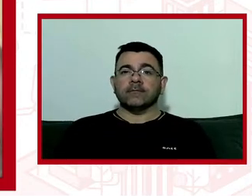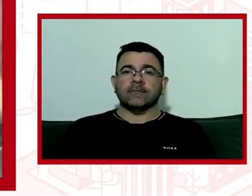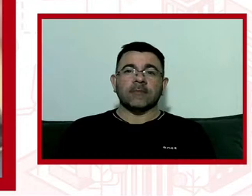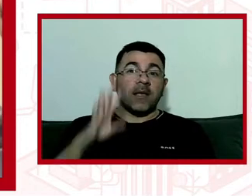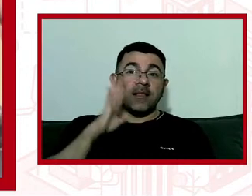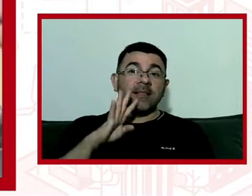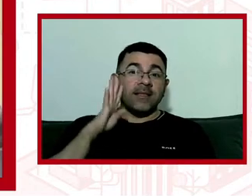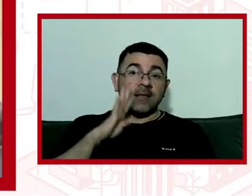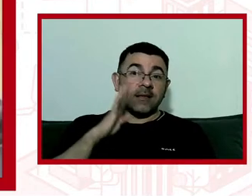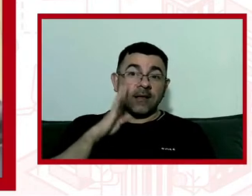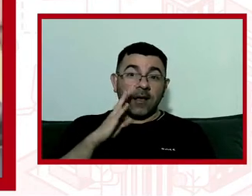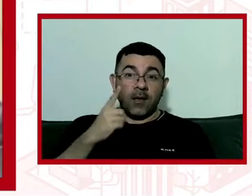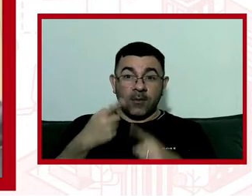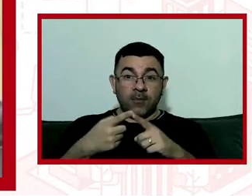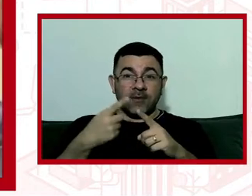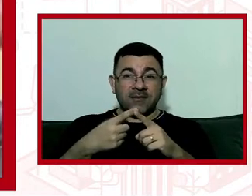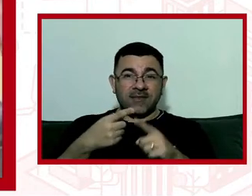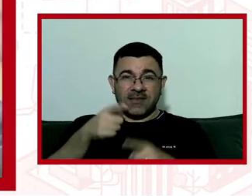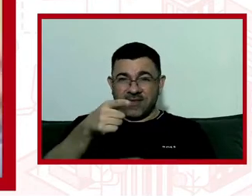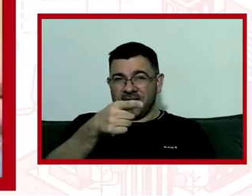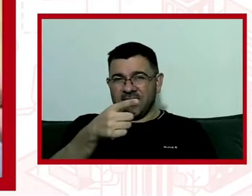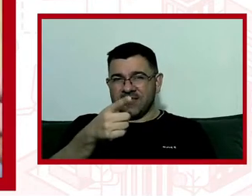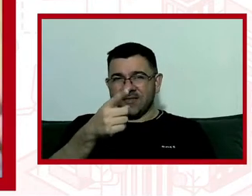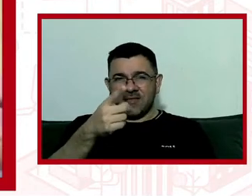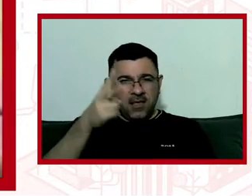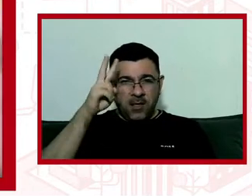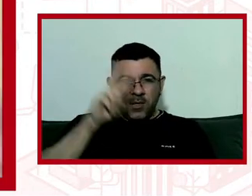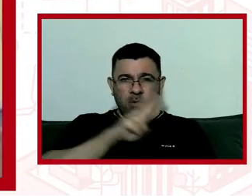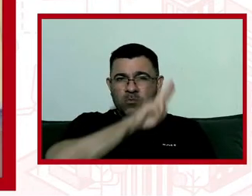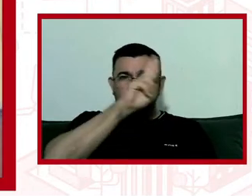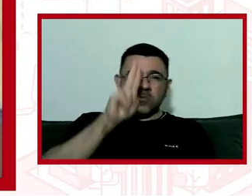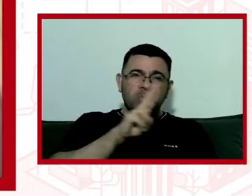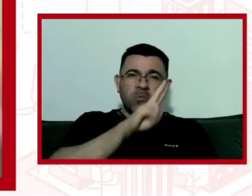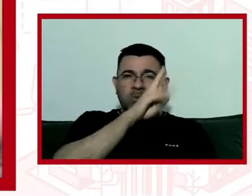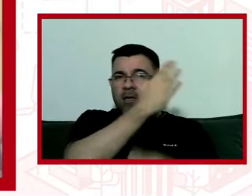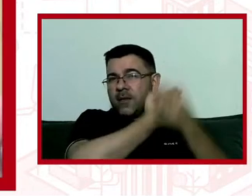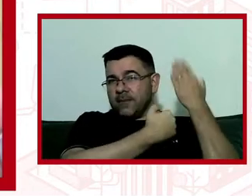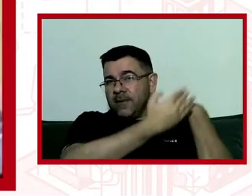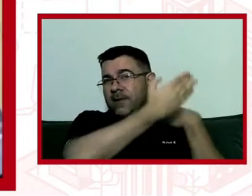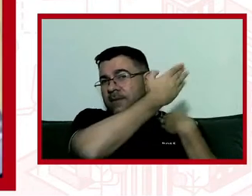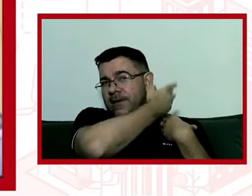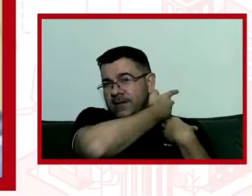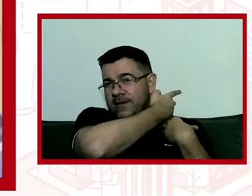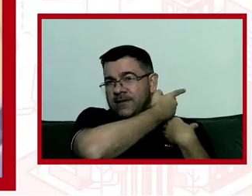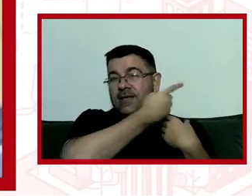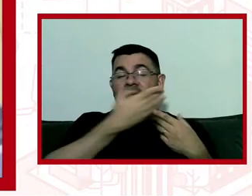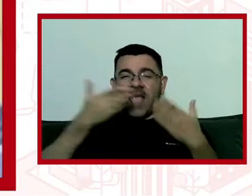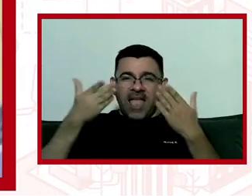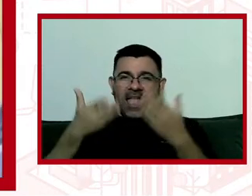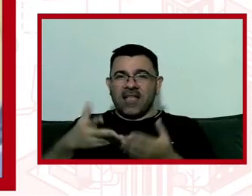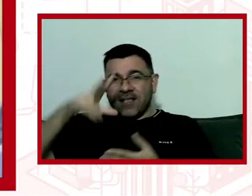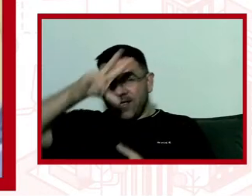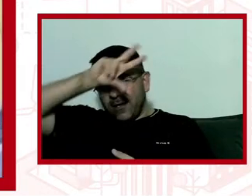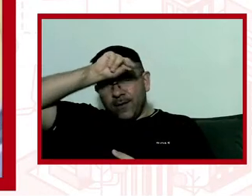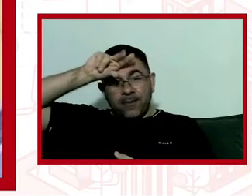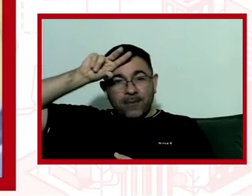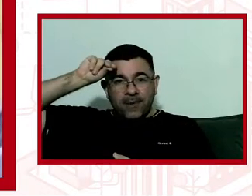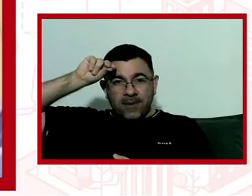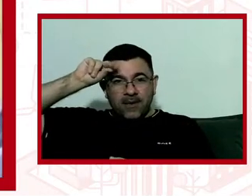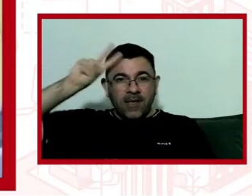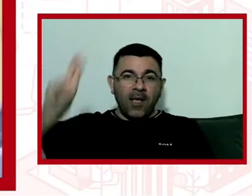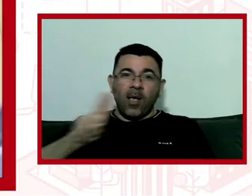acabou cruzando lá atrás en quando Deputado e cabeceando furando o gol enquanto prefeito foi a primeira capital a usar esse marco